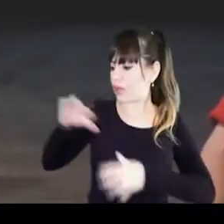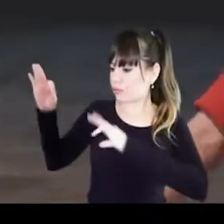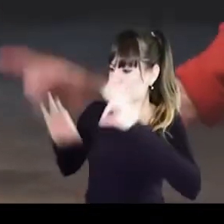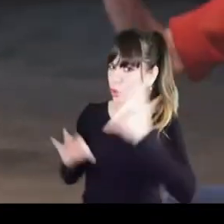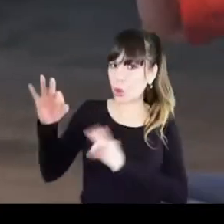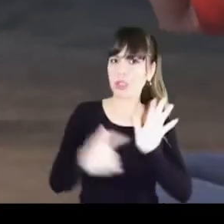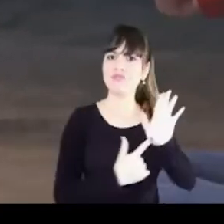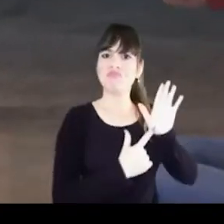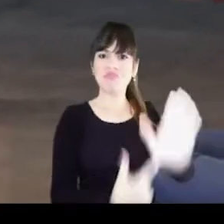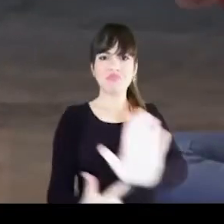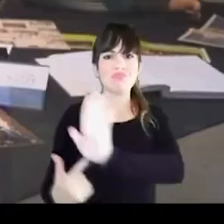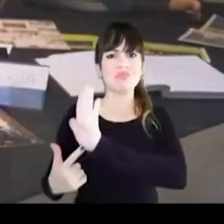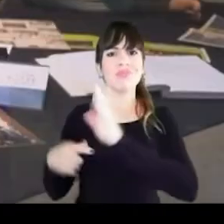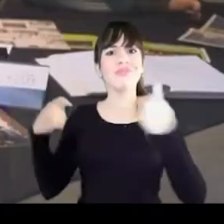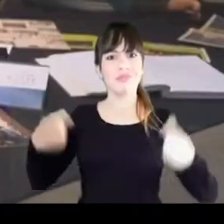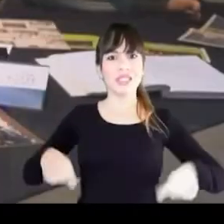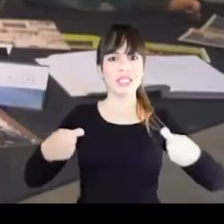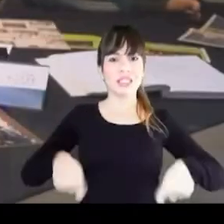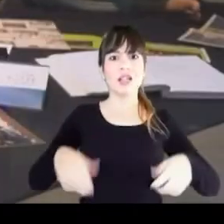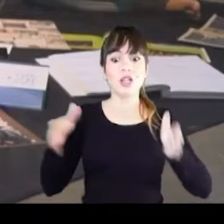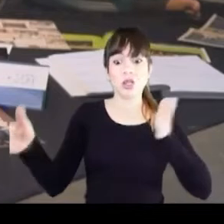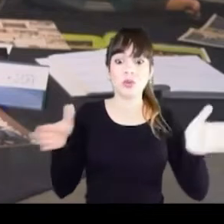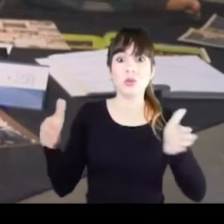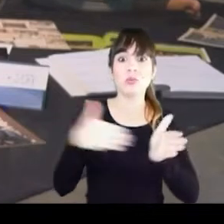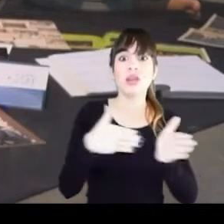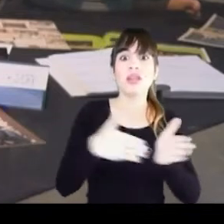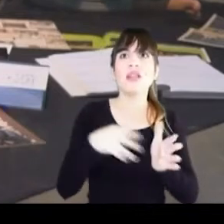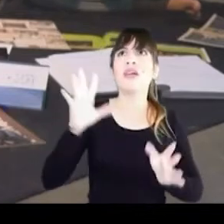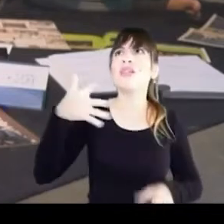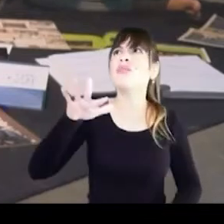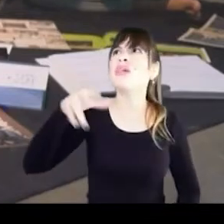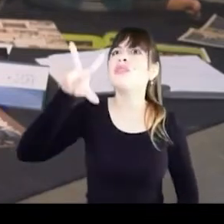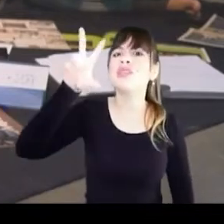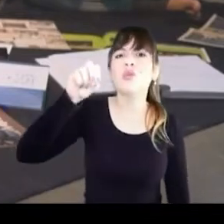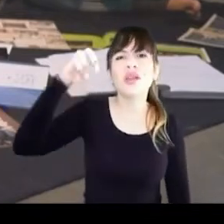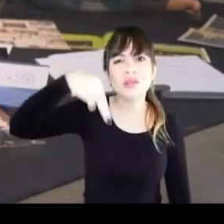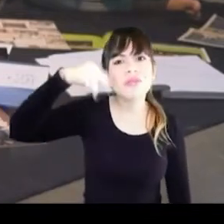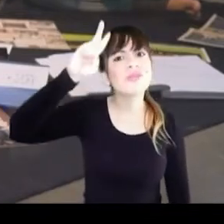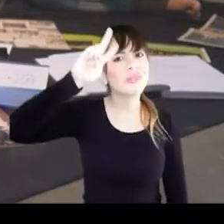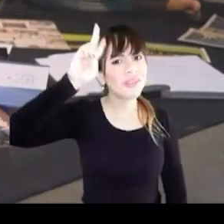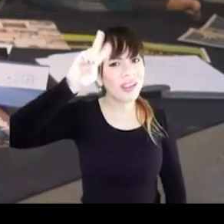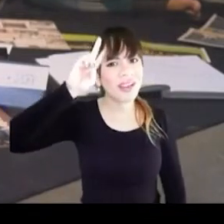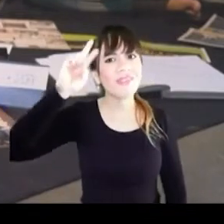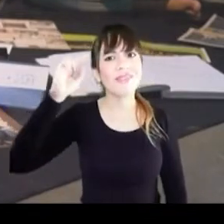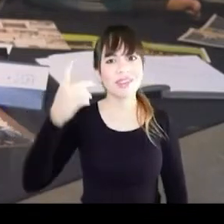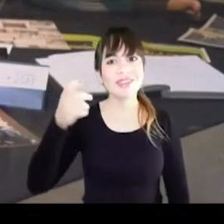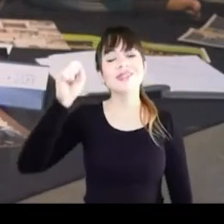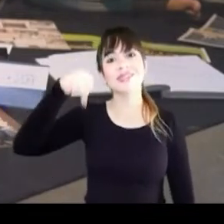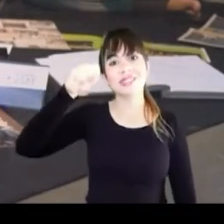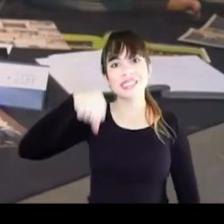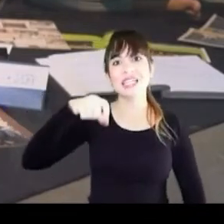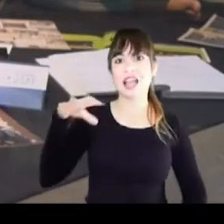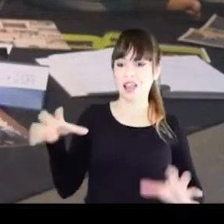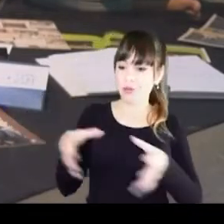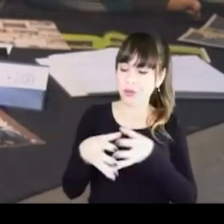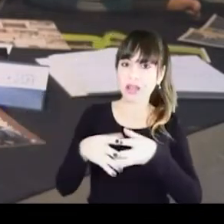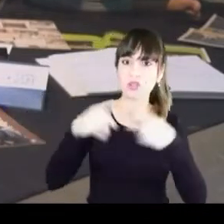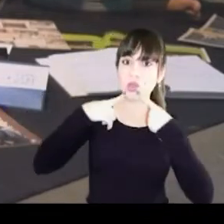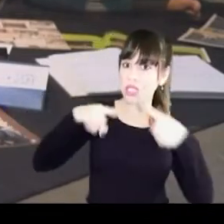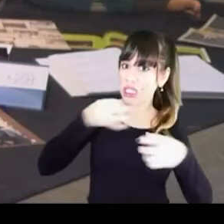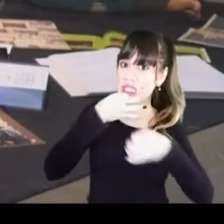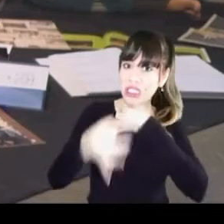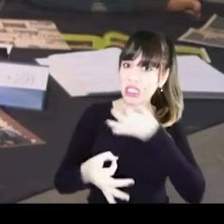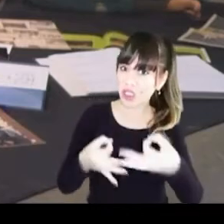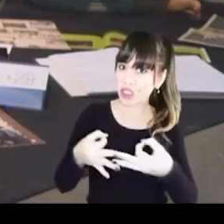gente fazia um intervalo. Num período que só se fazia teatro até uns 50 minutos, lembra? Que era uma coisa... Que aí